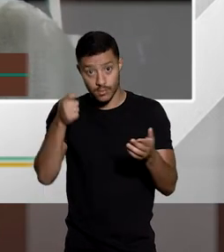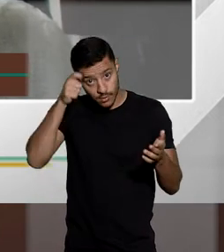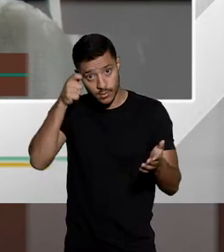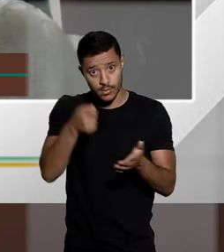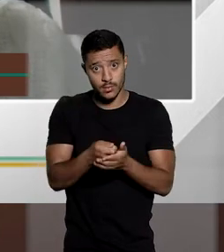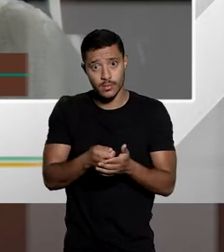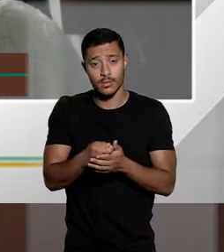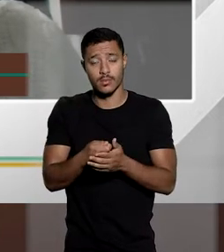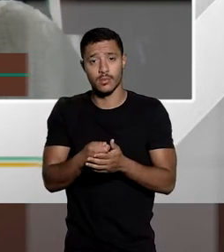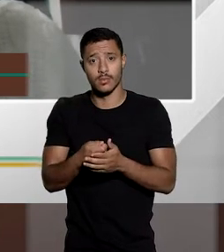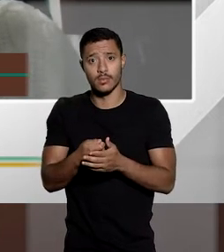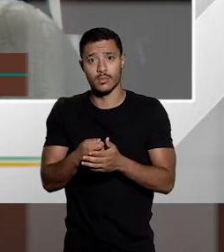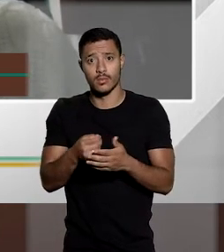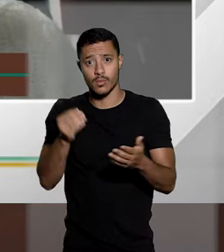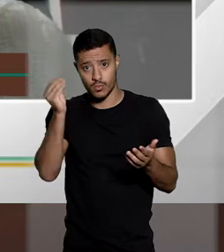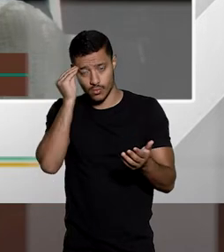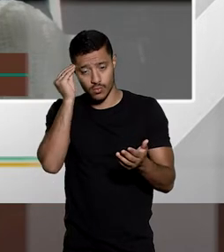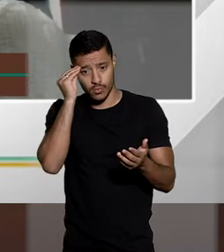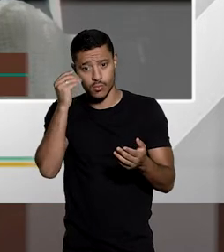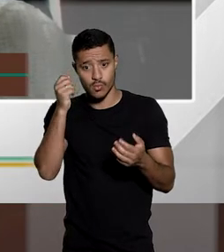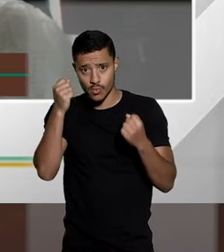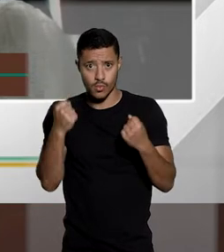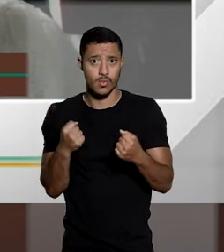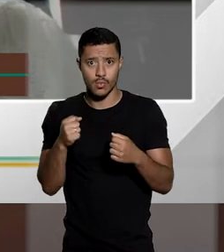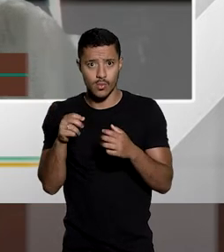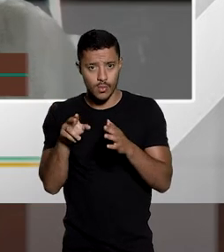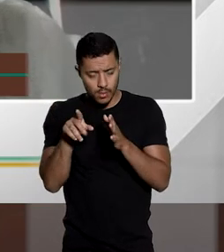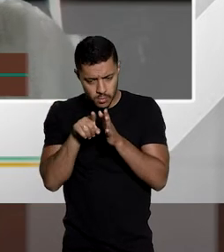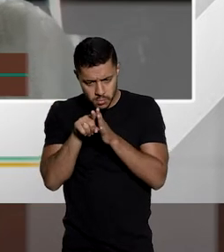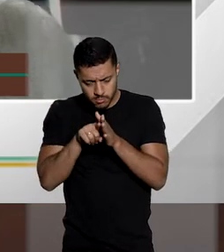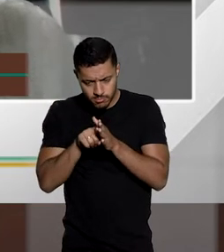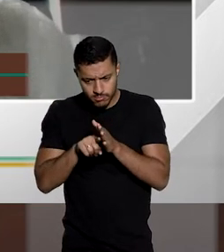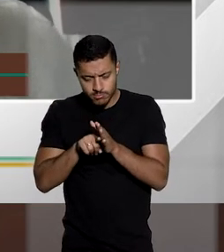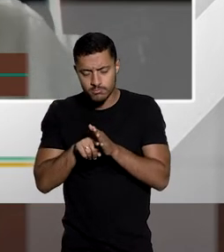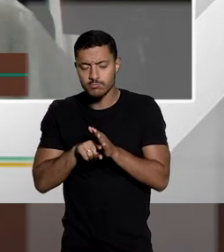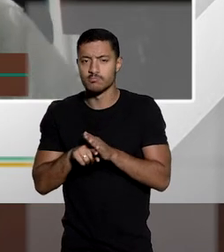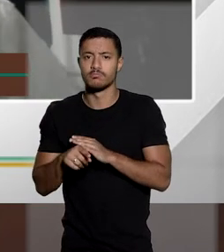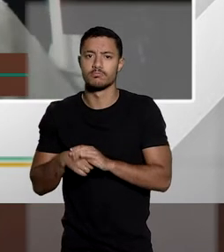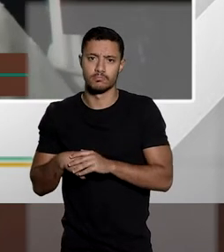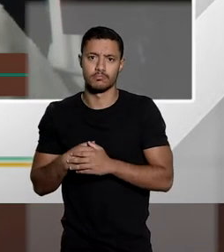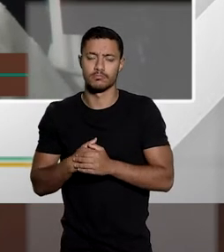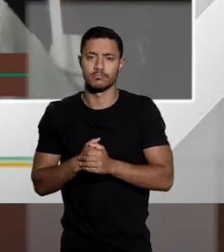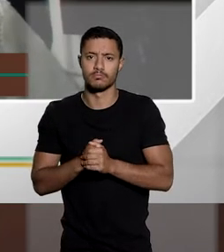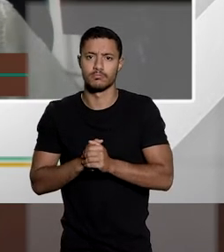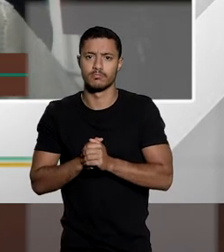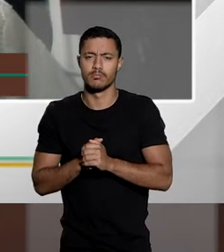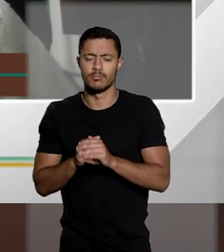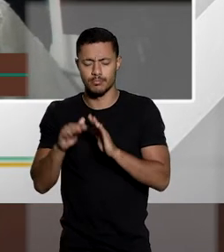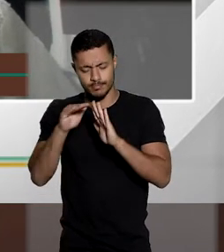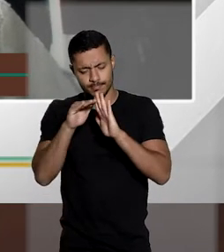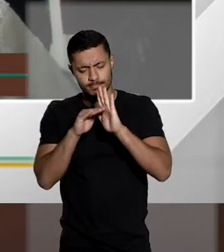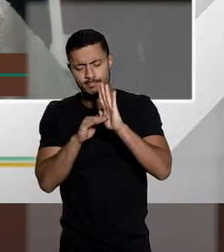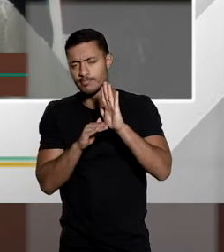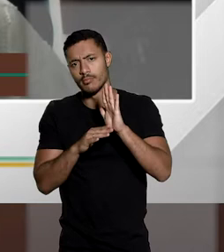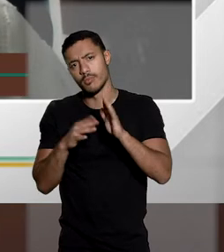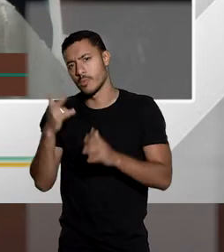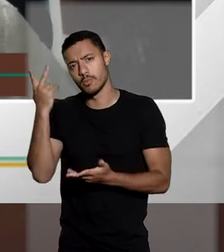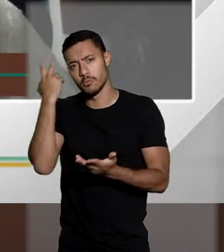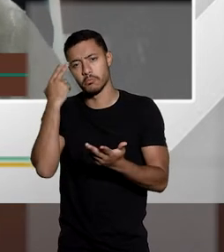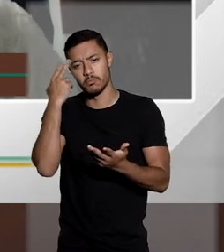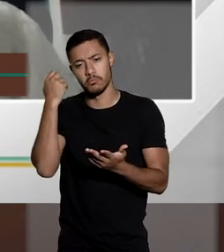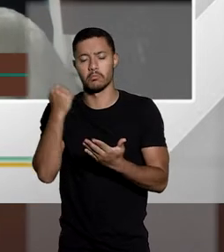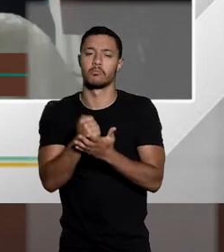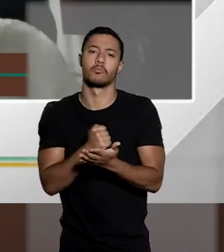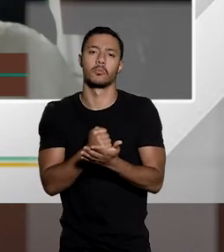aplicar penalidades, poder de fiscalização. Então, são cláusulas que não são comuns